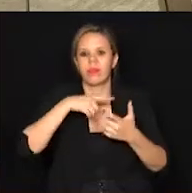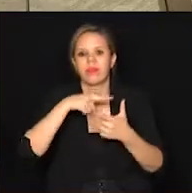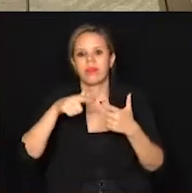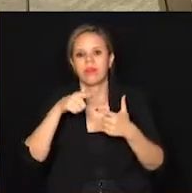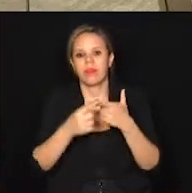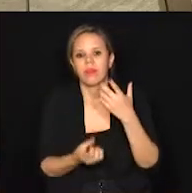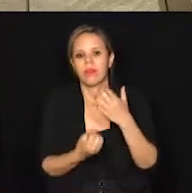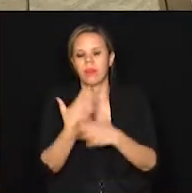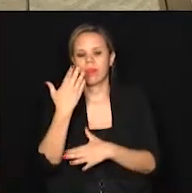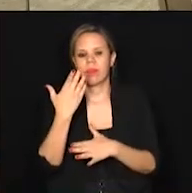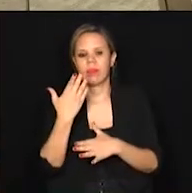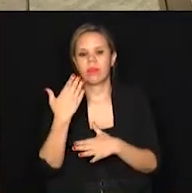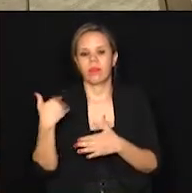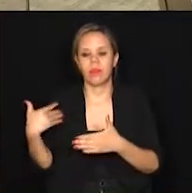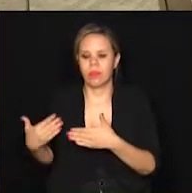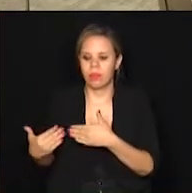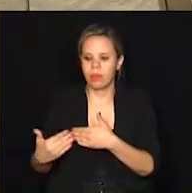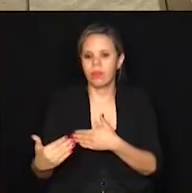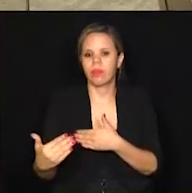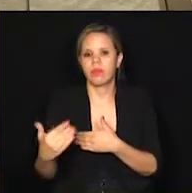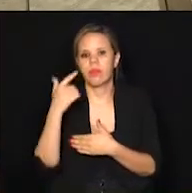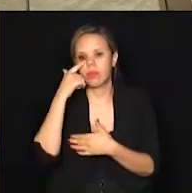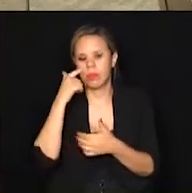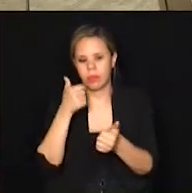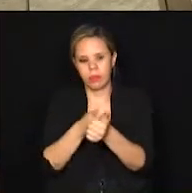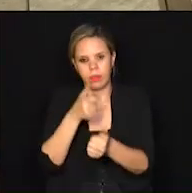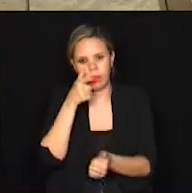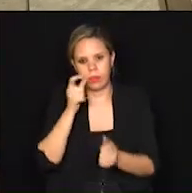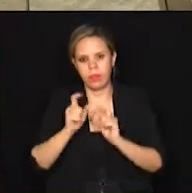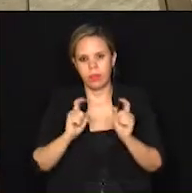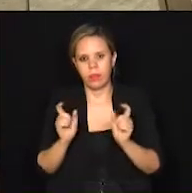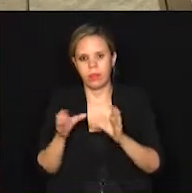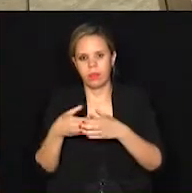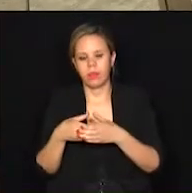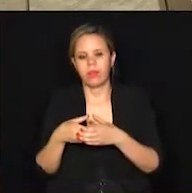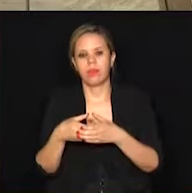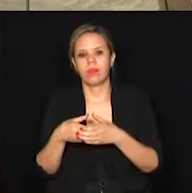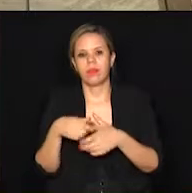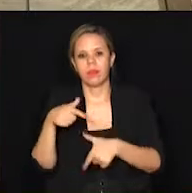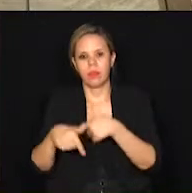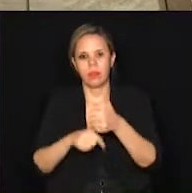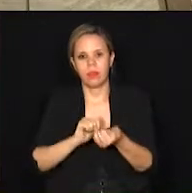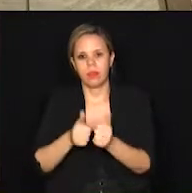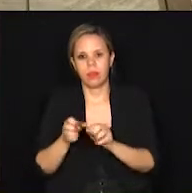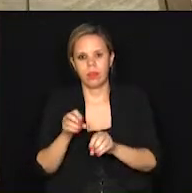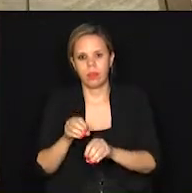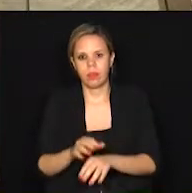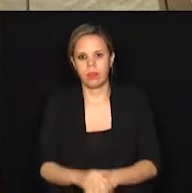discussão nos últimos dias. Então vamos acompanhar essa reunião da Comissão Permanente de Educação e Esportes.